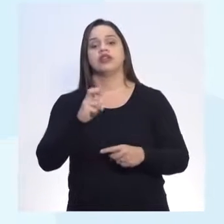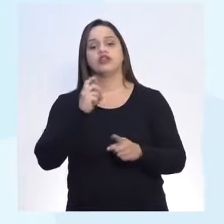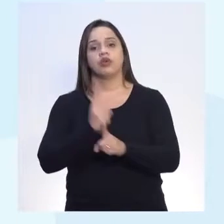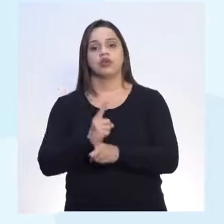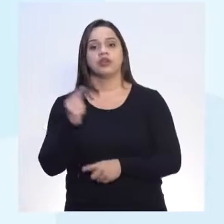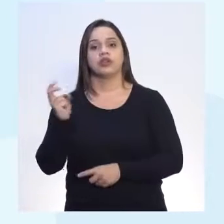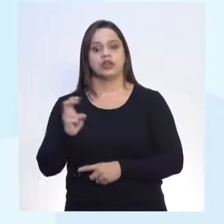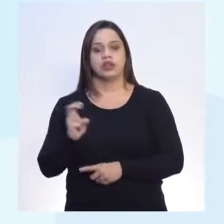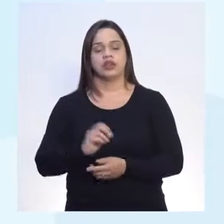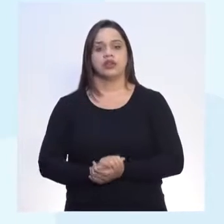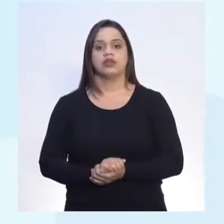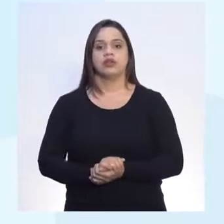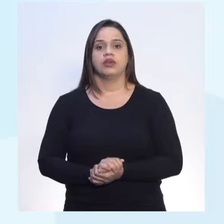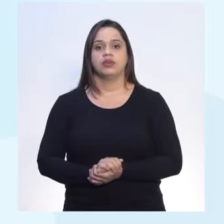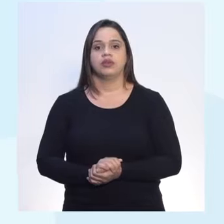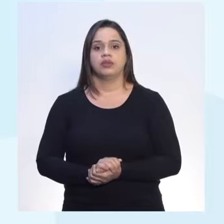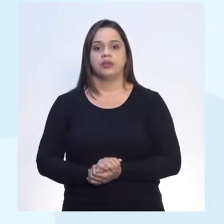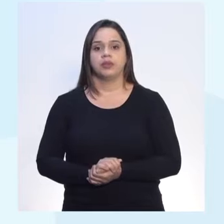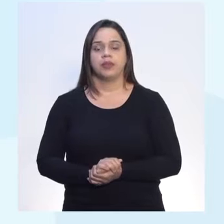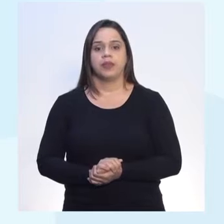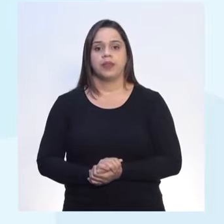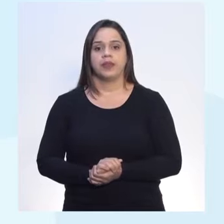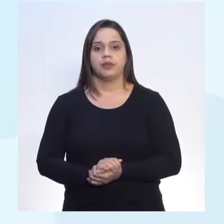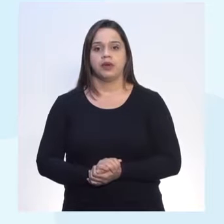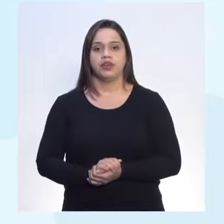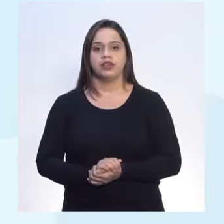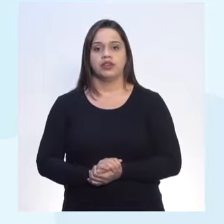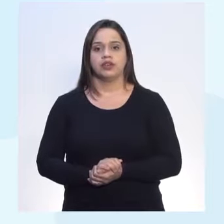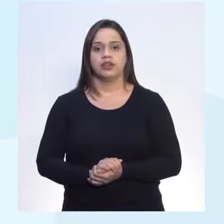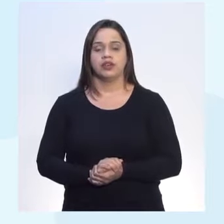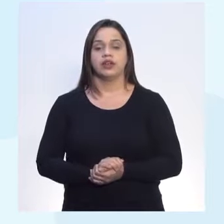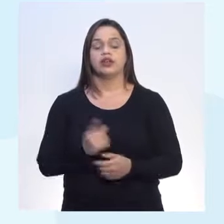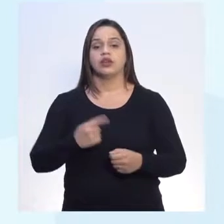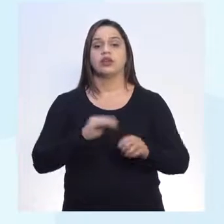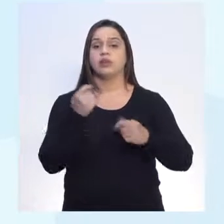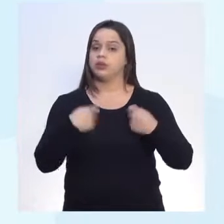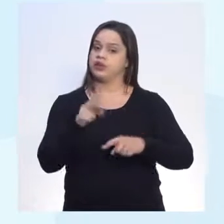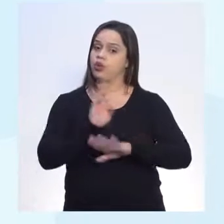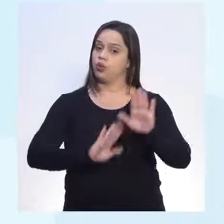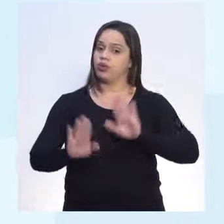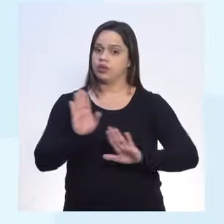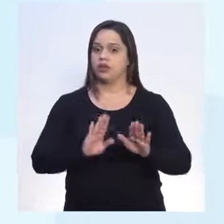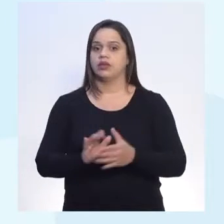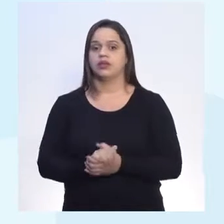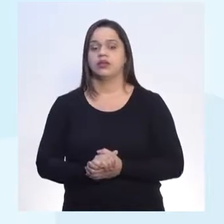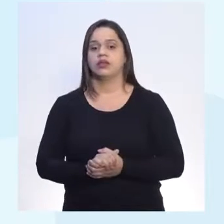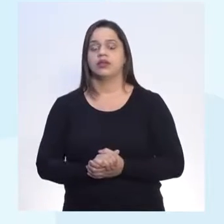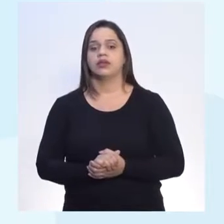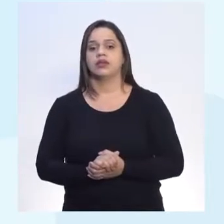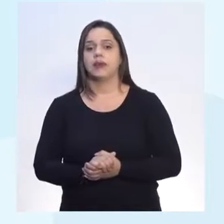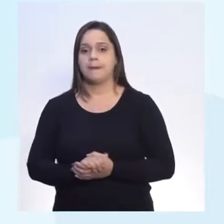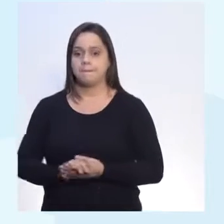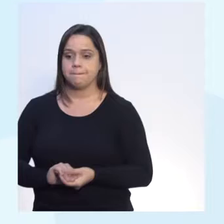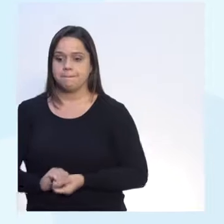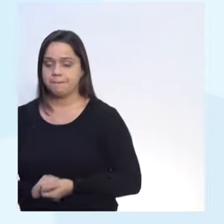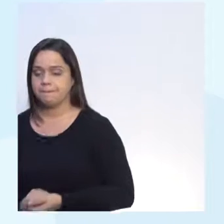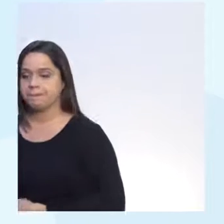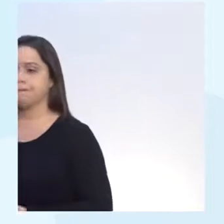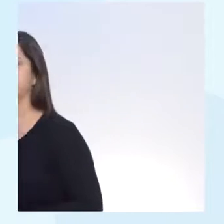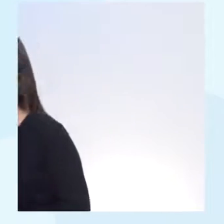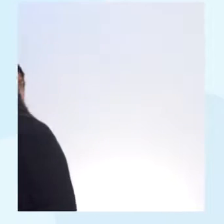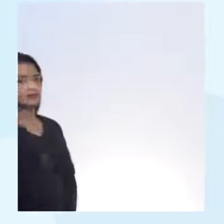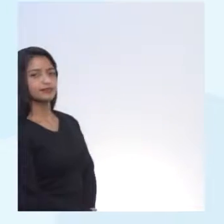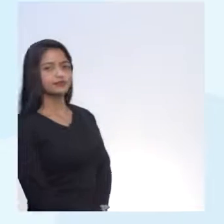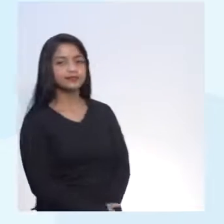Alguns colocaram 1/5, viu, Jonas? 1/5? Alguns colocaram. Tomar Muitos. esse cuidado, Tem que tomar né? esse cuidado mesmo. Tomar esse cuidado dessa inversão mesmo.